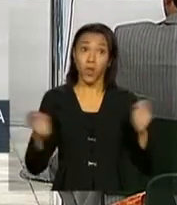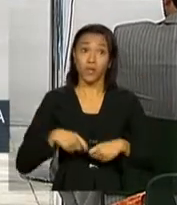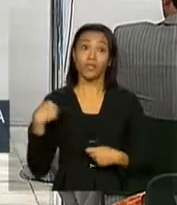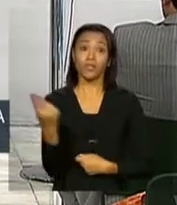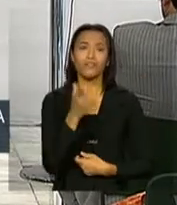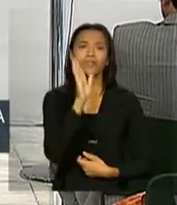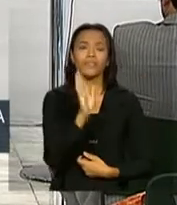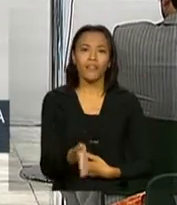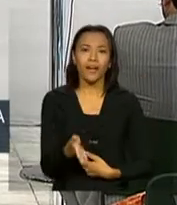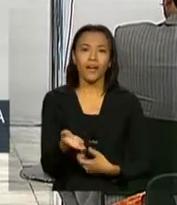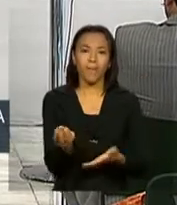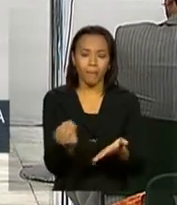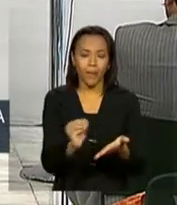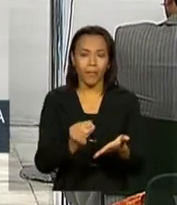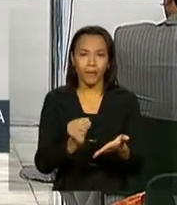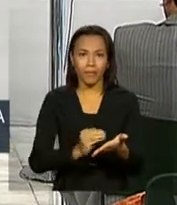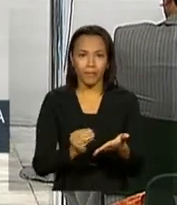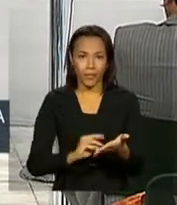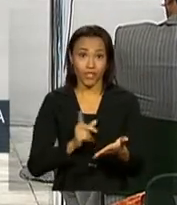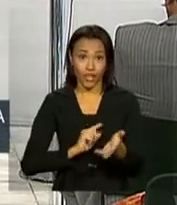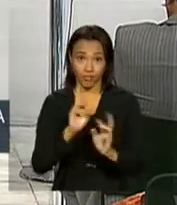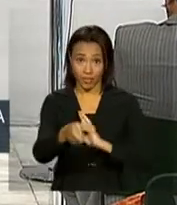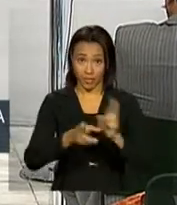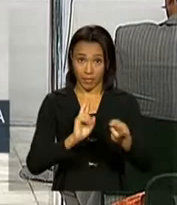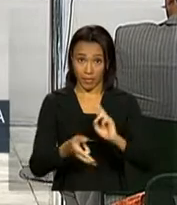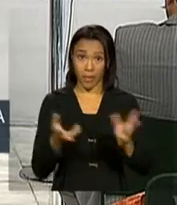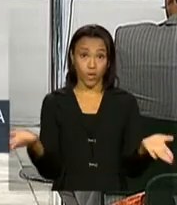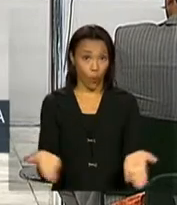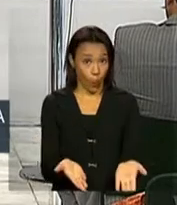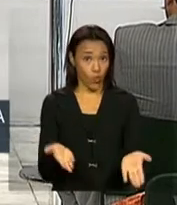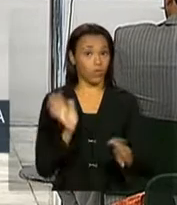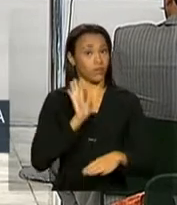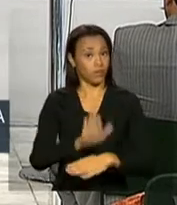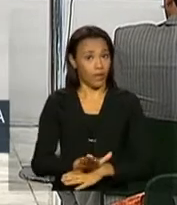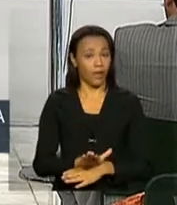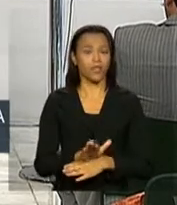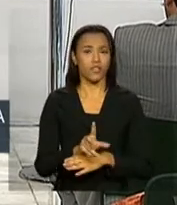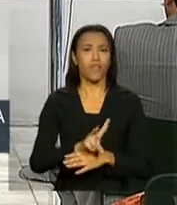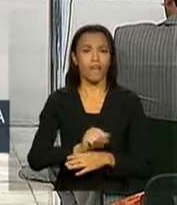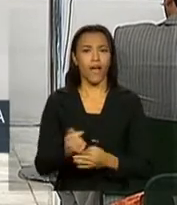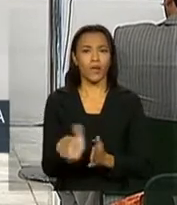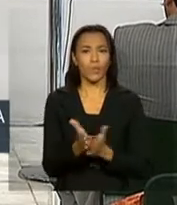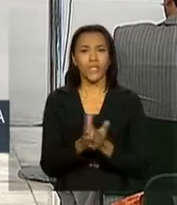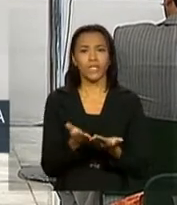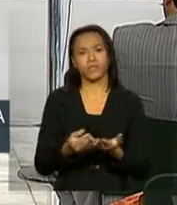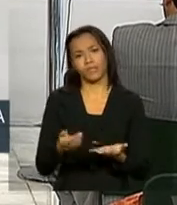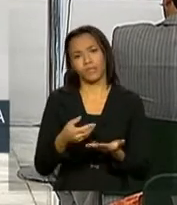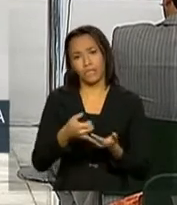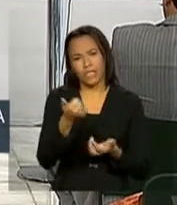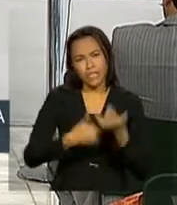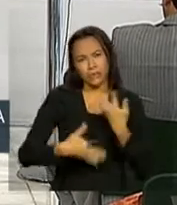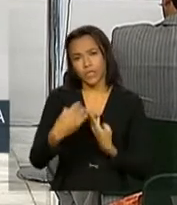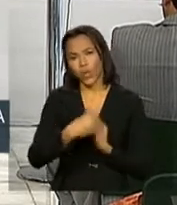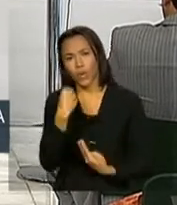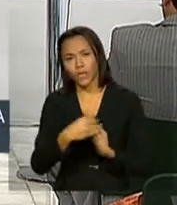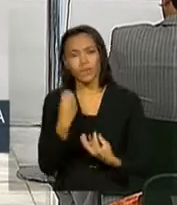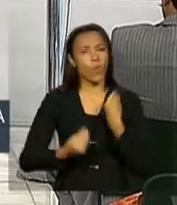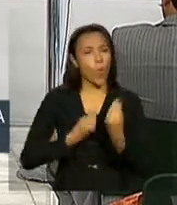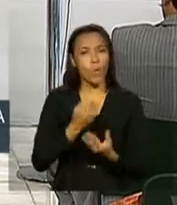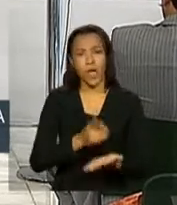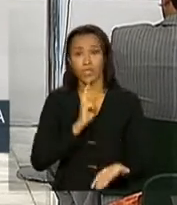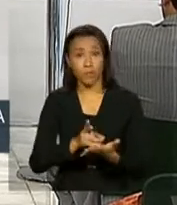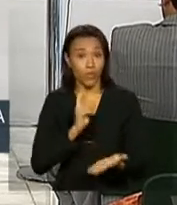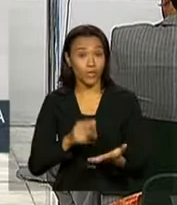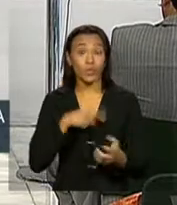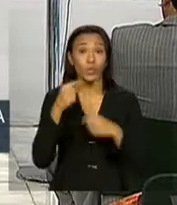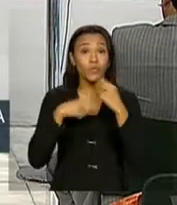anotamos todas e já estamos respondendo. Portanto, hoje à tarde, nós distribuiremos essa cartilha com respostas